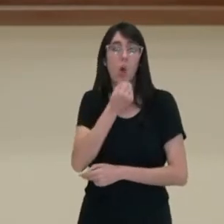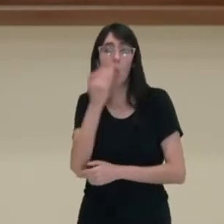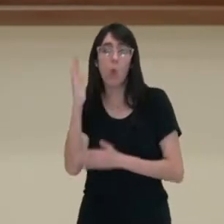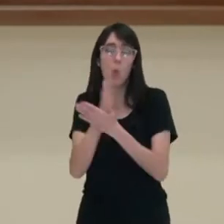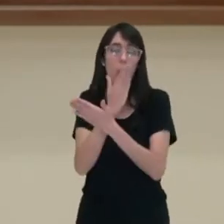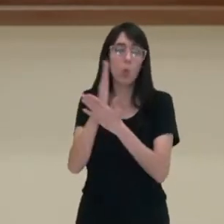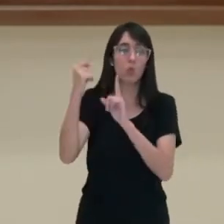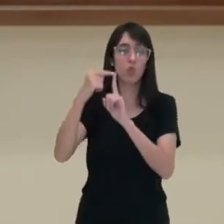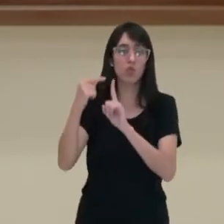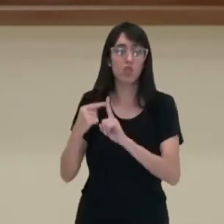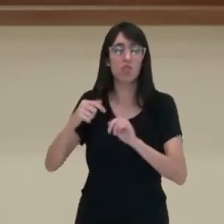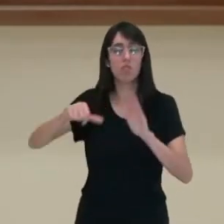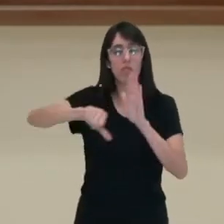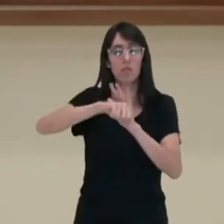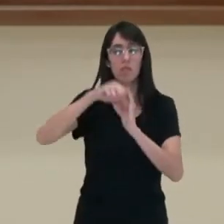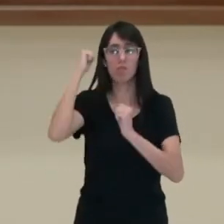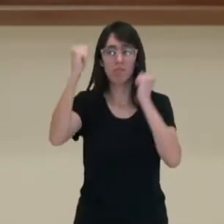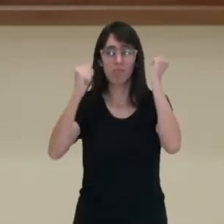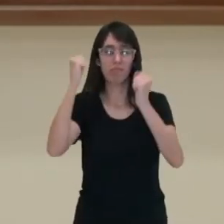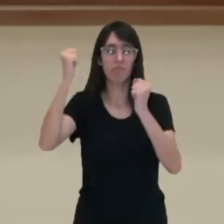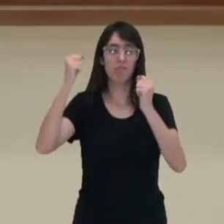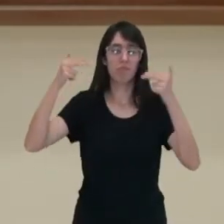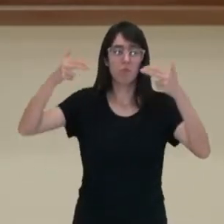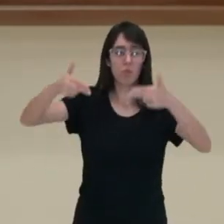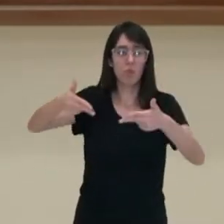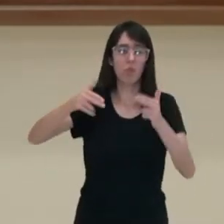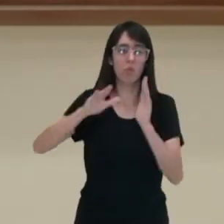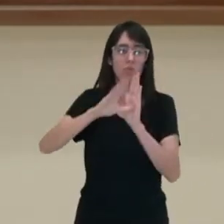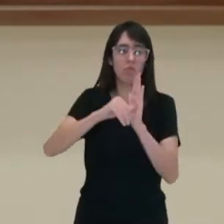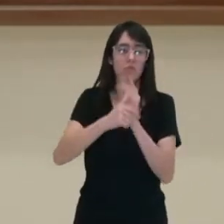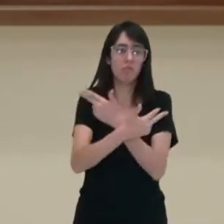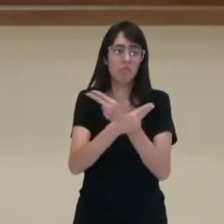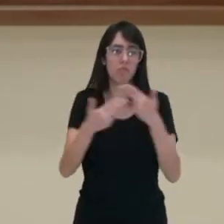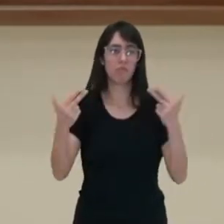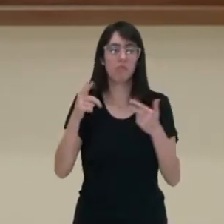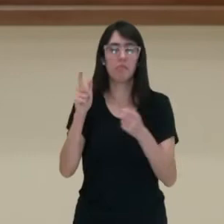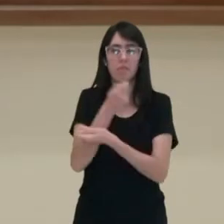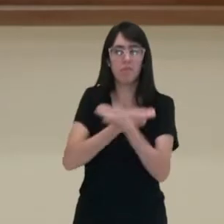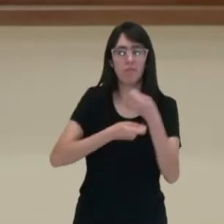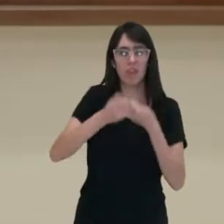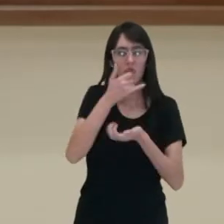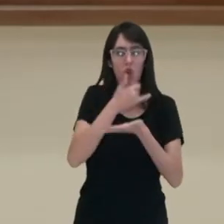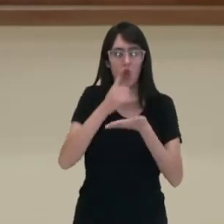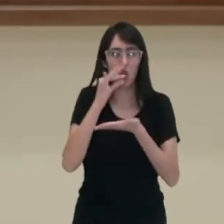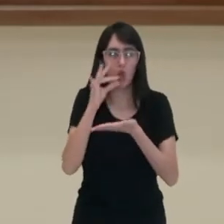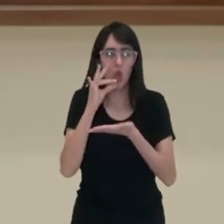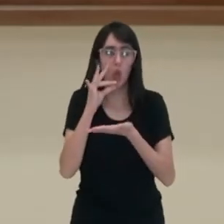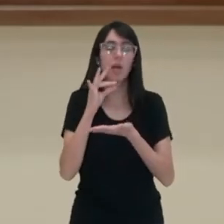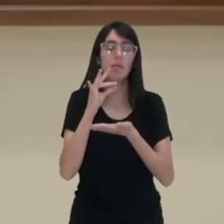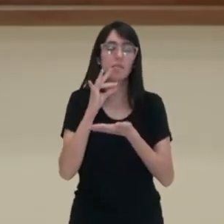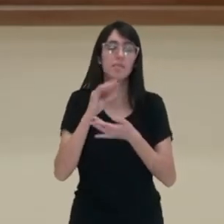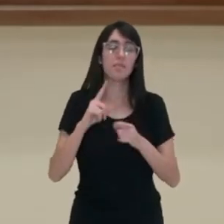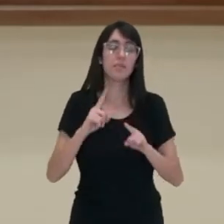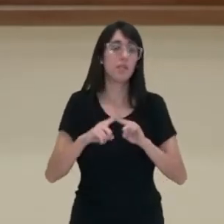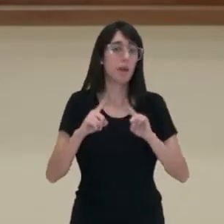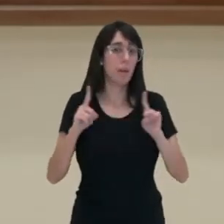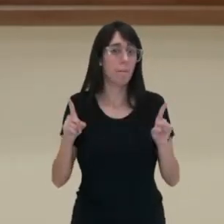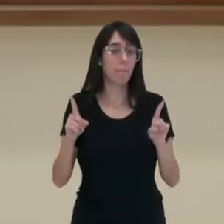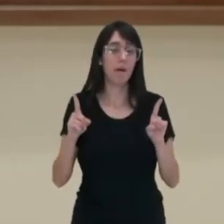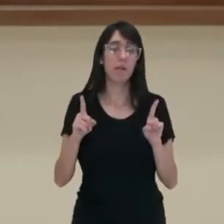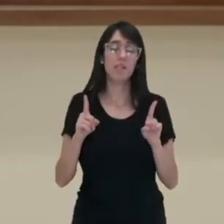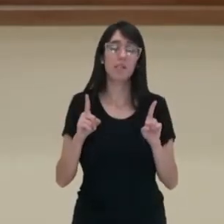crimes, assassinatos, roubos, furtos, tráfico, mas não há um